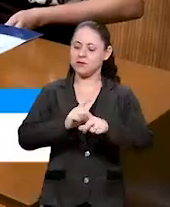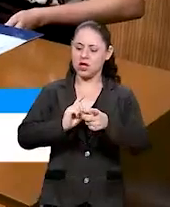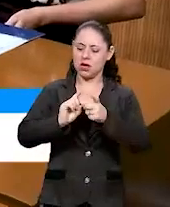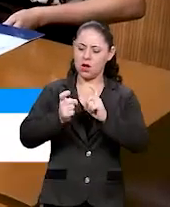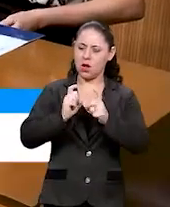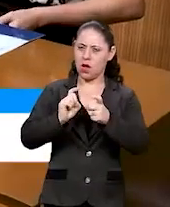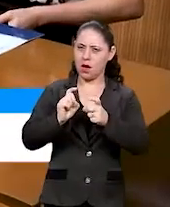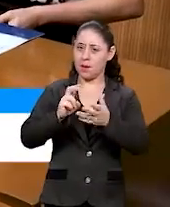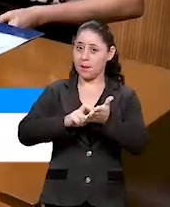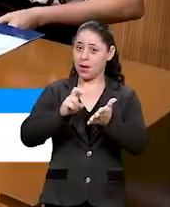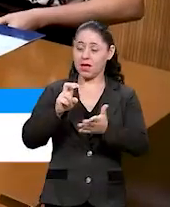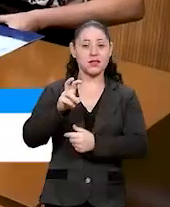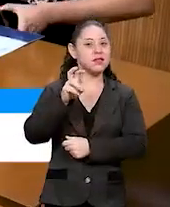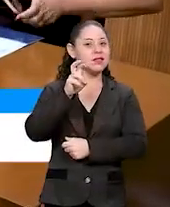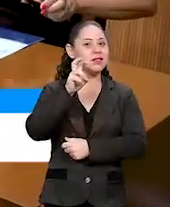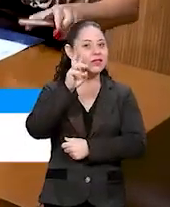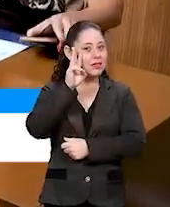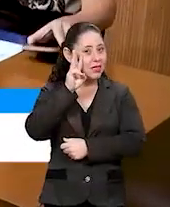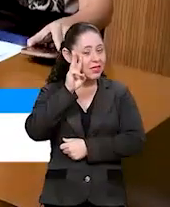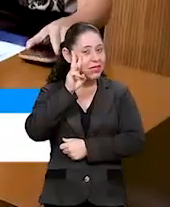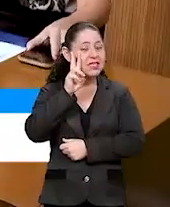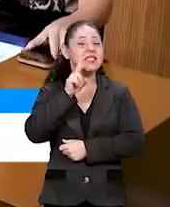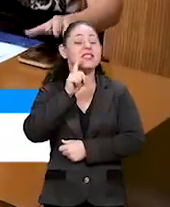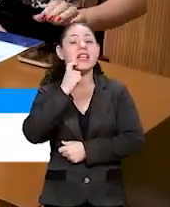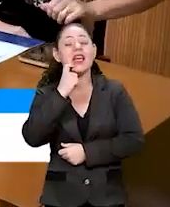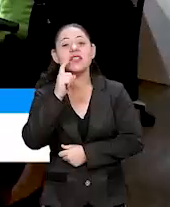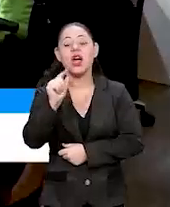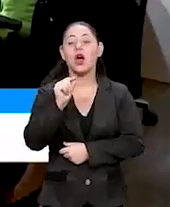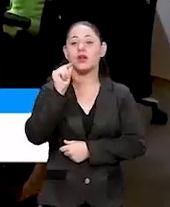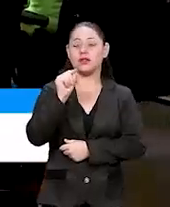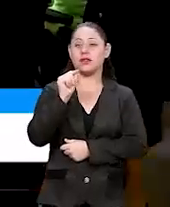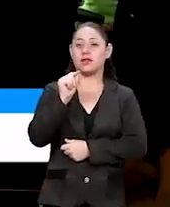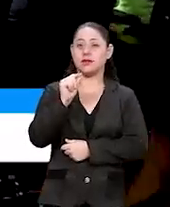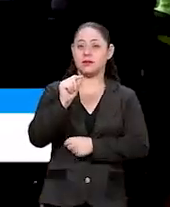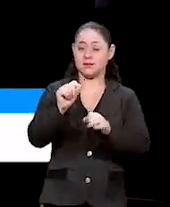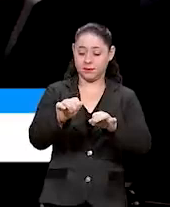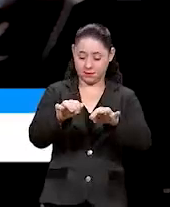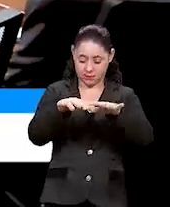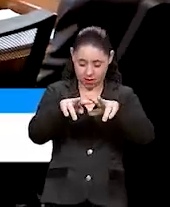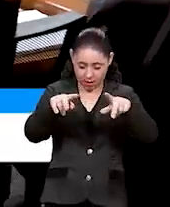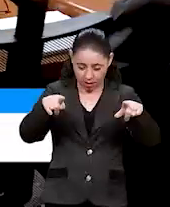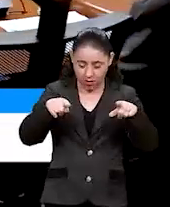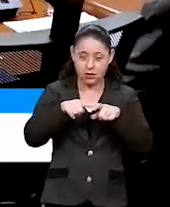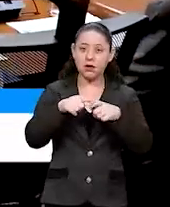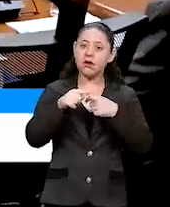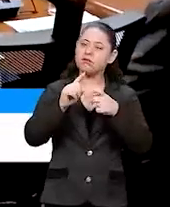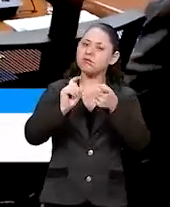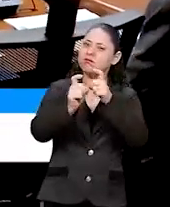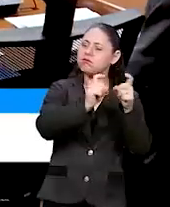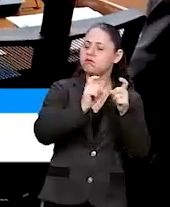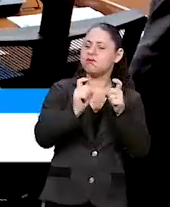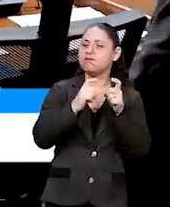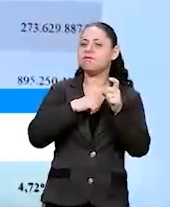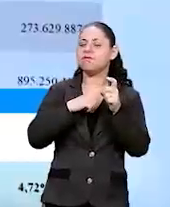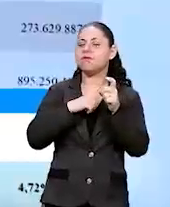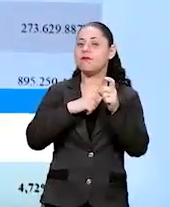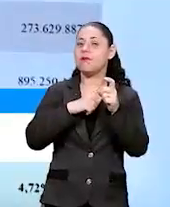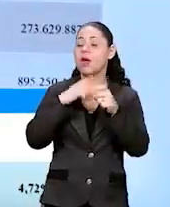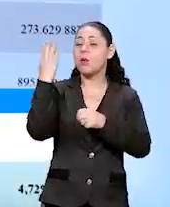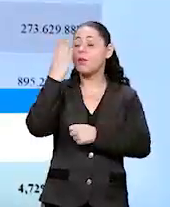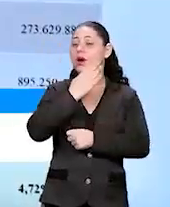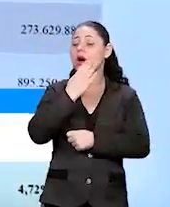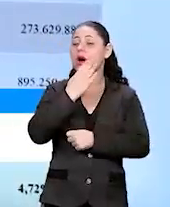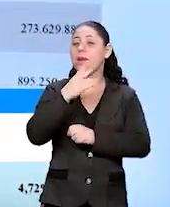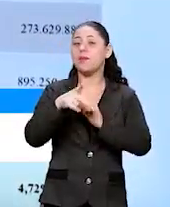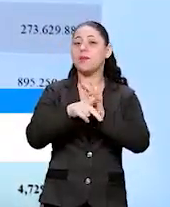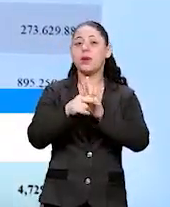durante a reunião realizada na manhã desta sexta-feira 15 de dezembro no plenarinho da casa de leis os órgãos e poderes estaduais prestaram